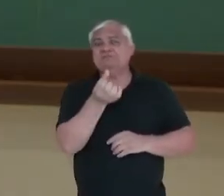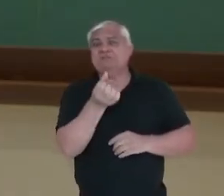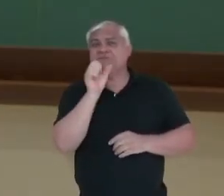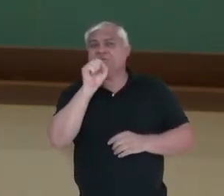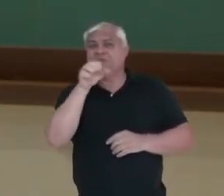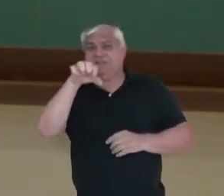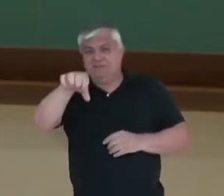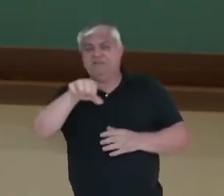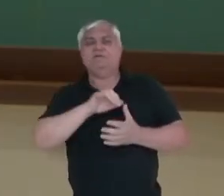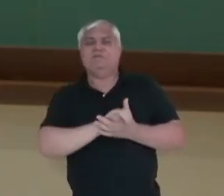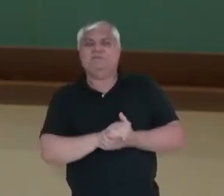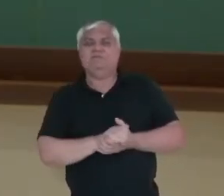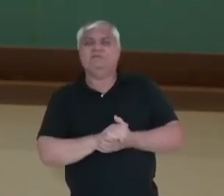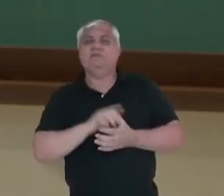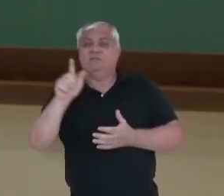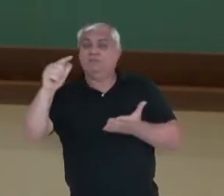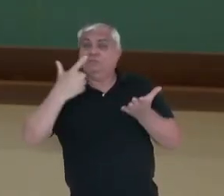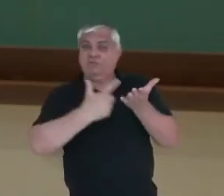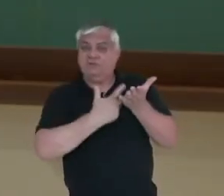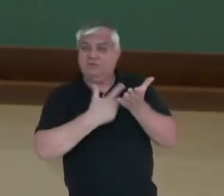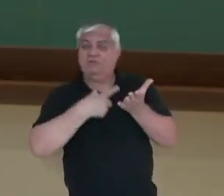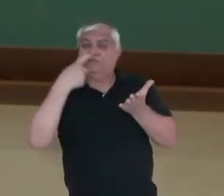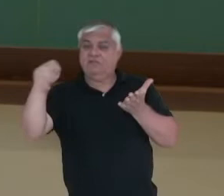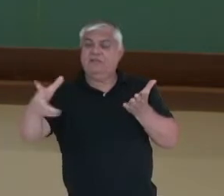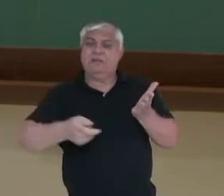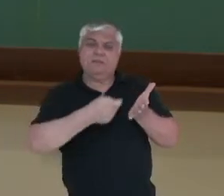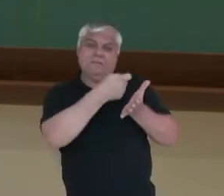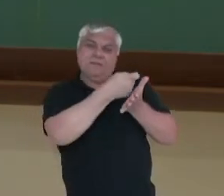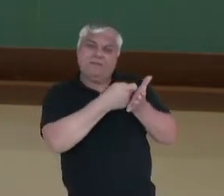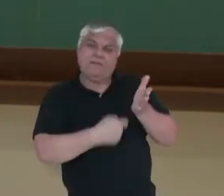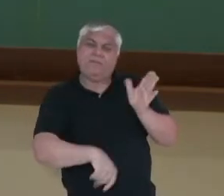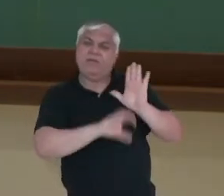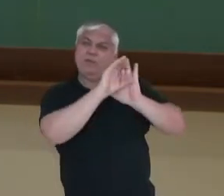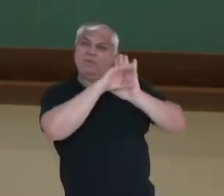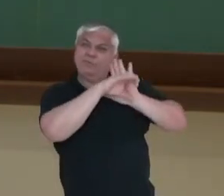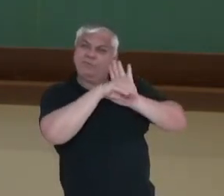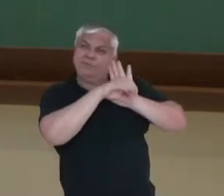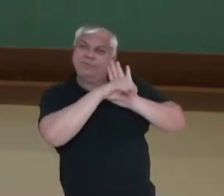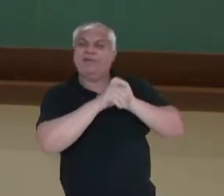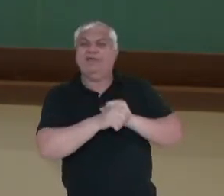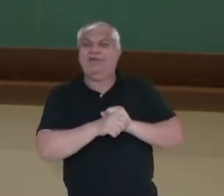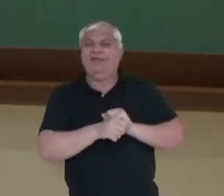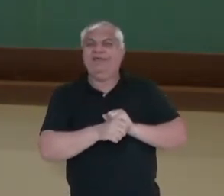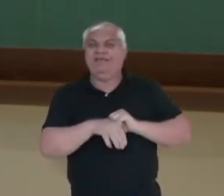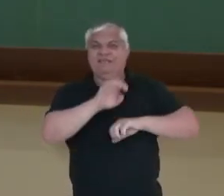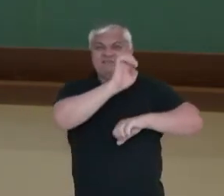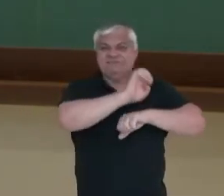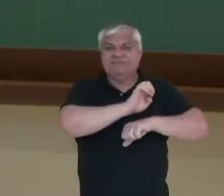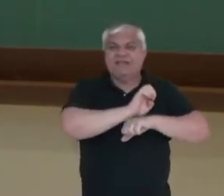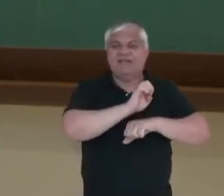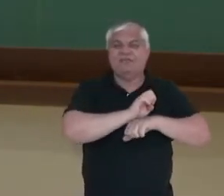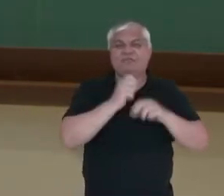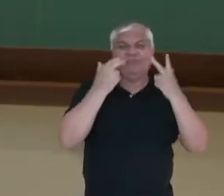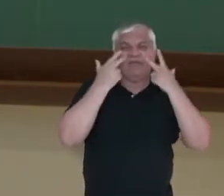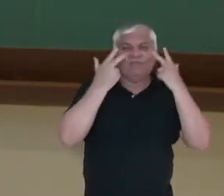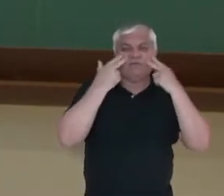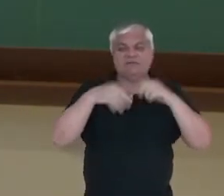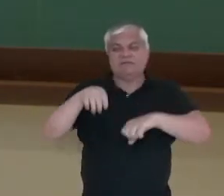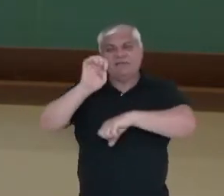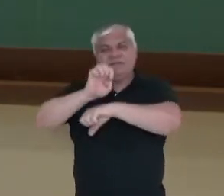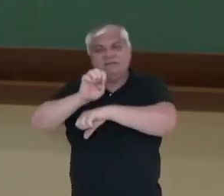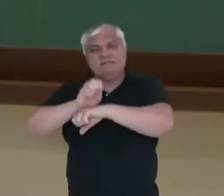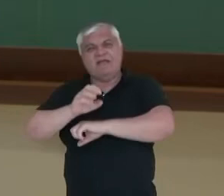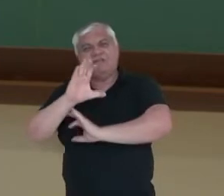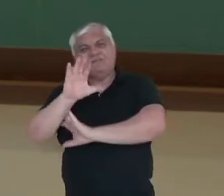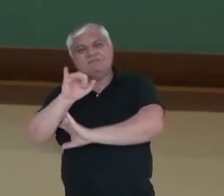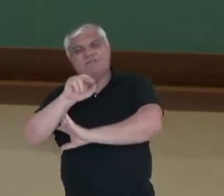nessa obra, ele vai se debruçar sobre esses conceitos de estado de natureza e estado civil, buscando